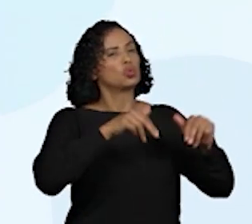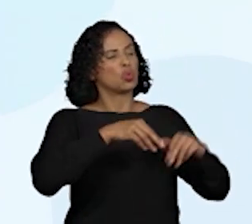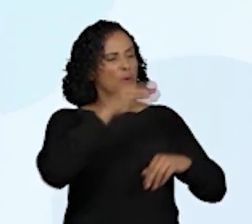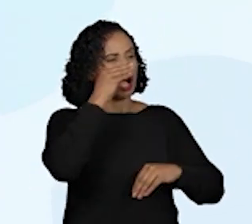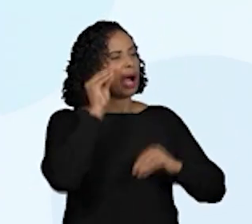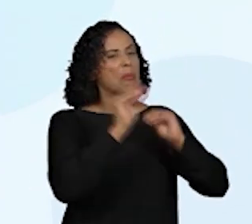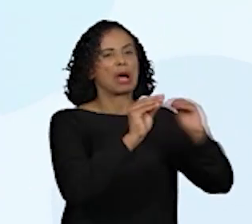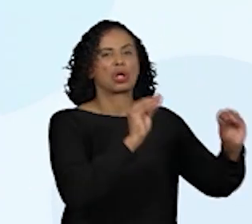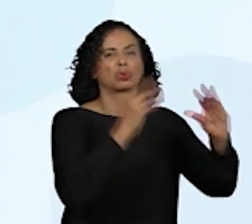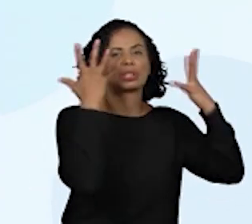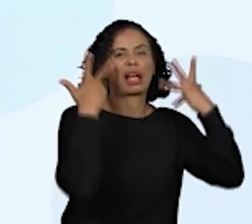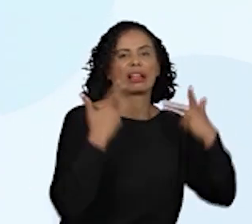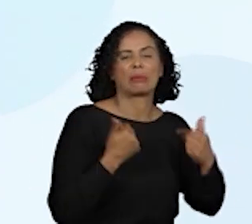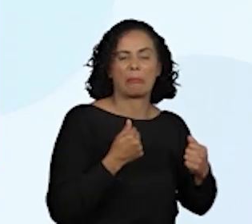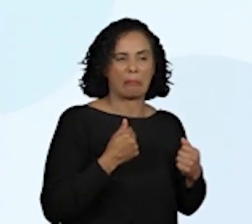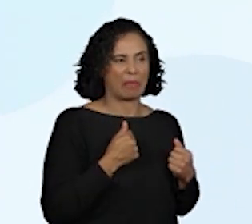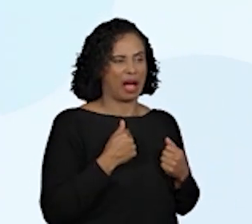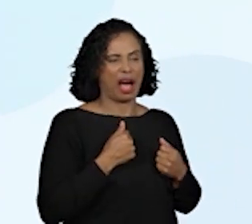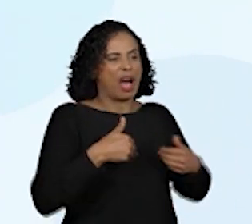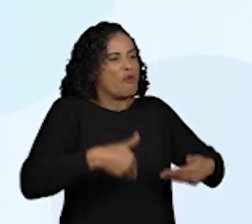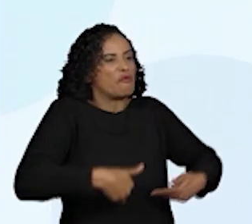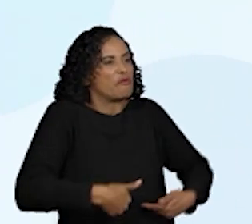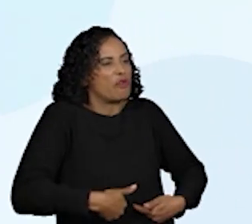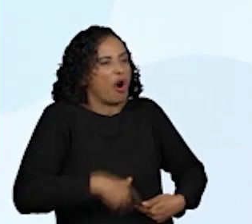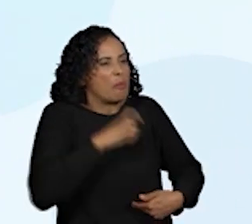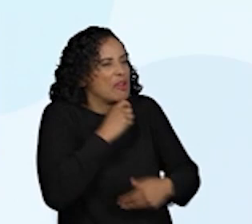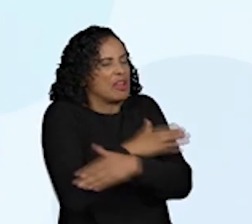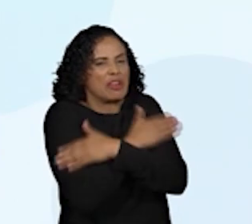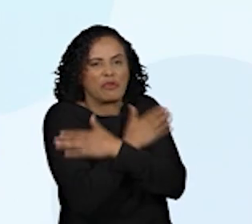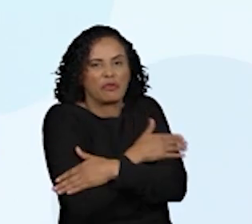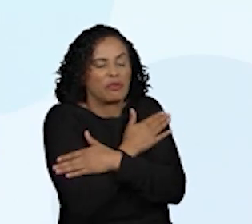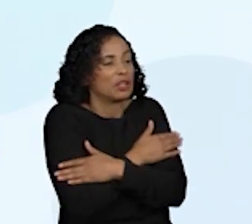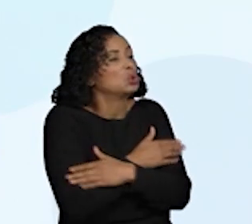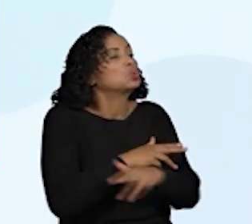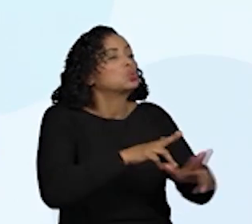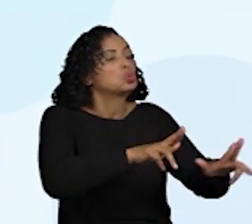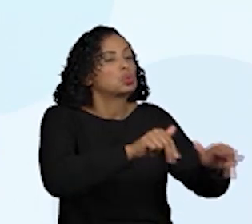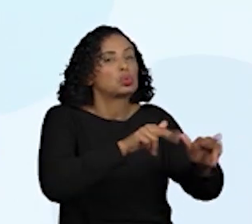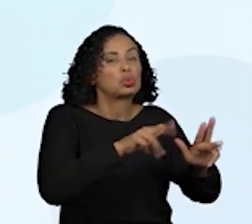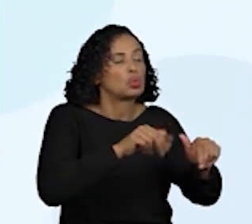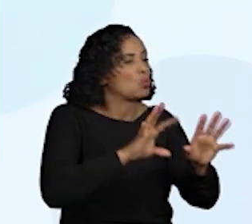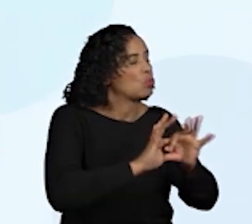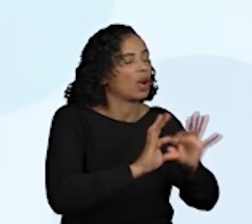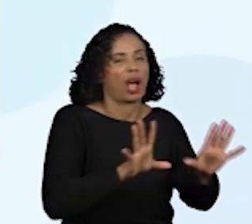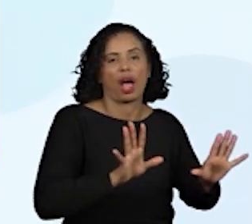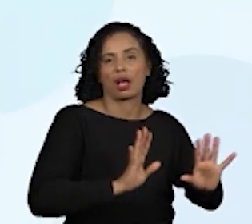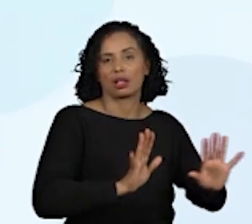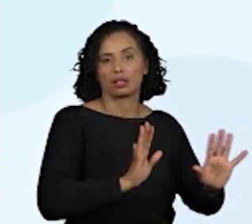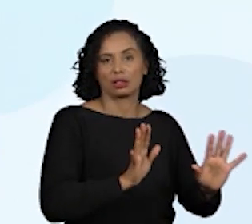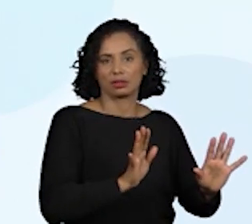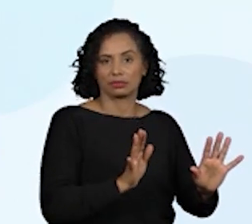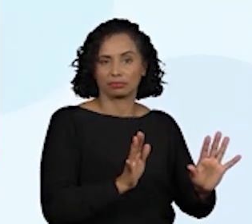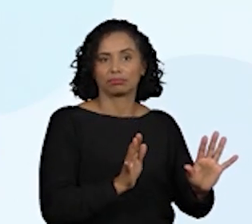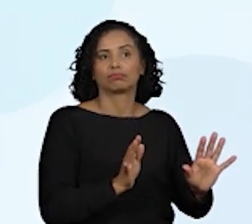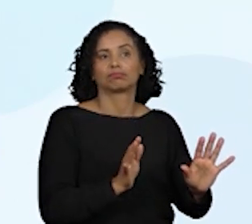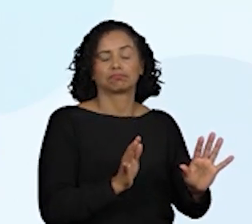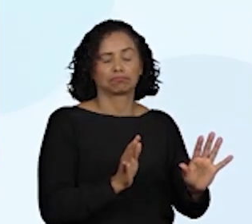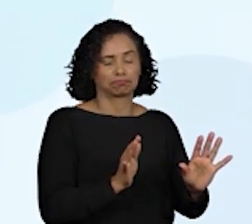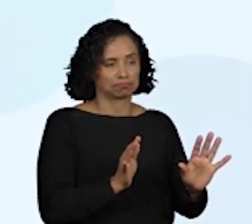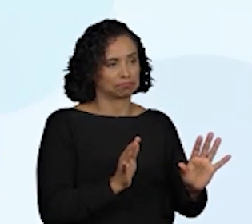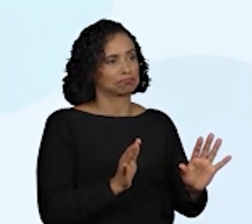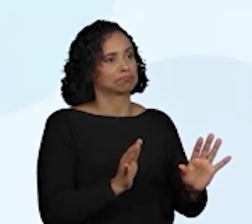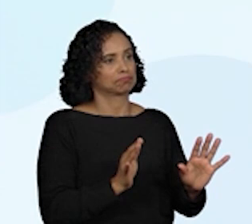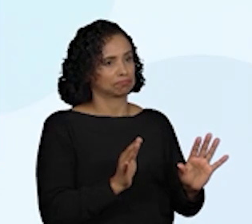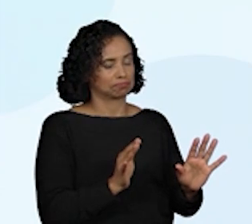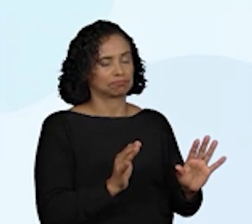passarem fome, frio ou qualquer outro tipo de dificuldade.